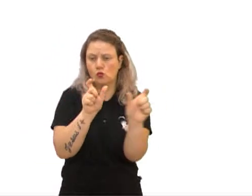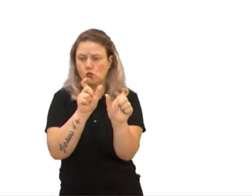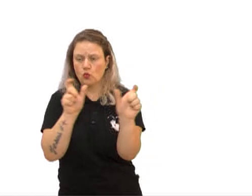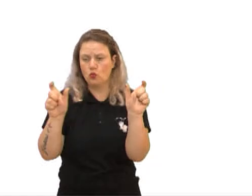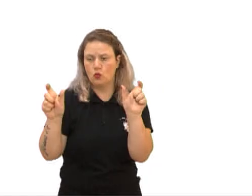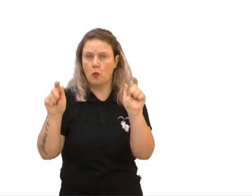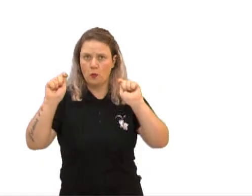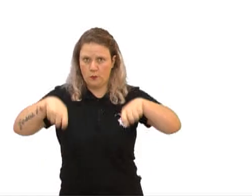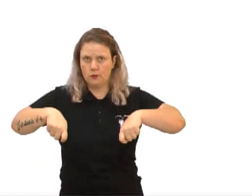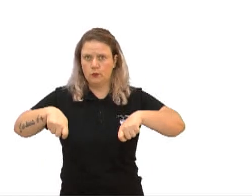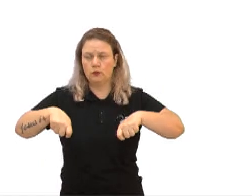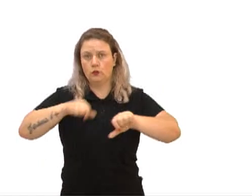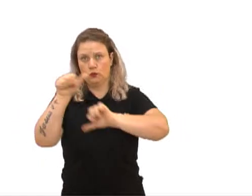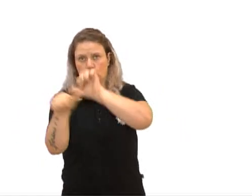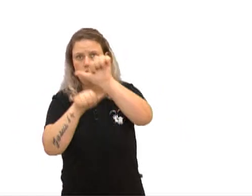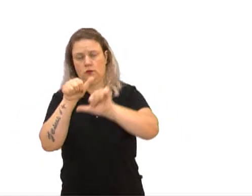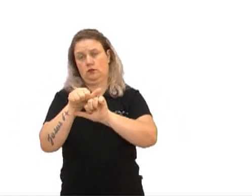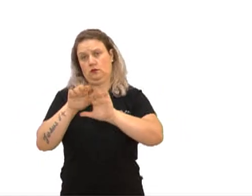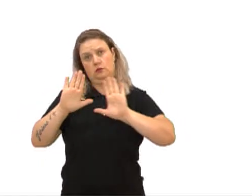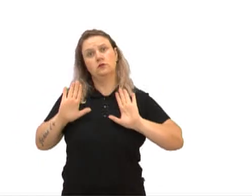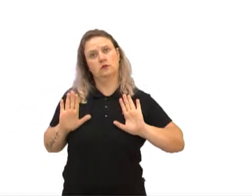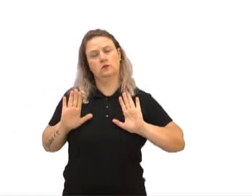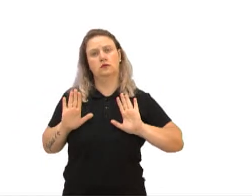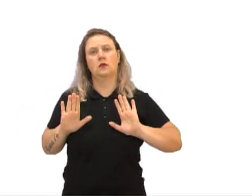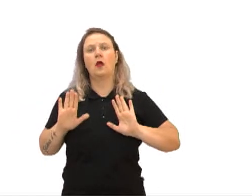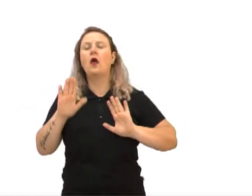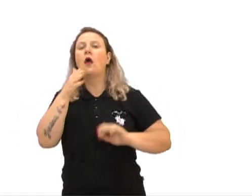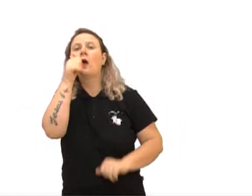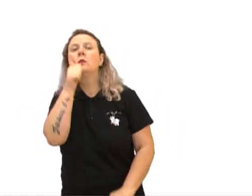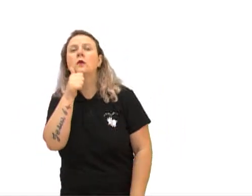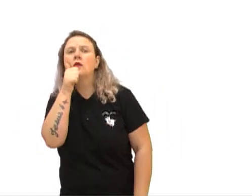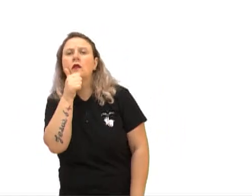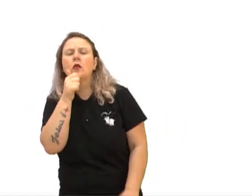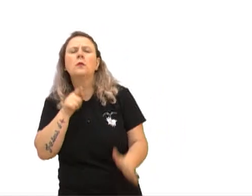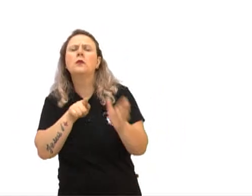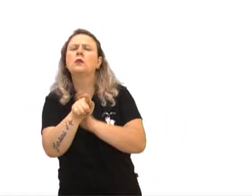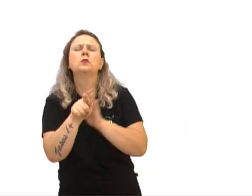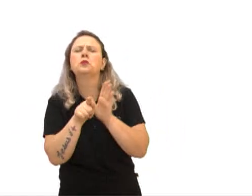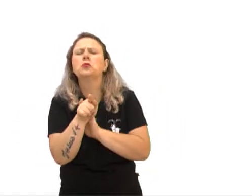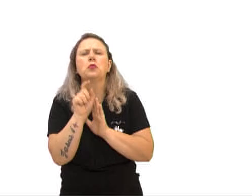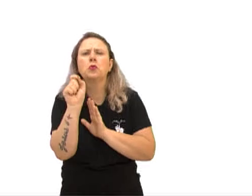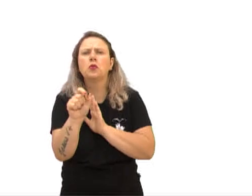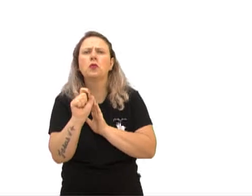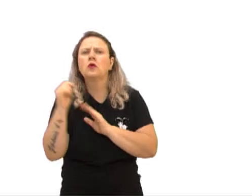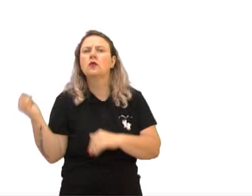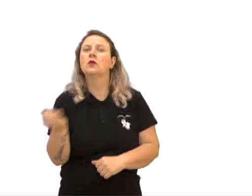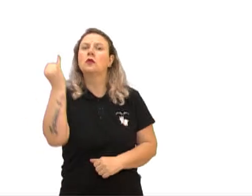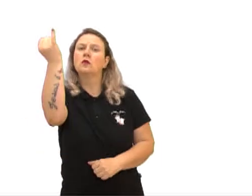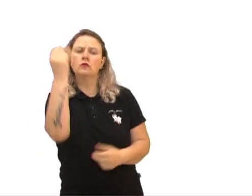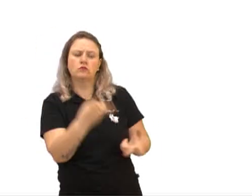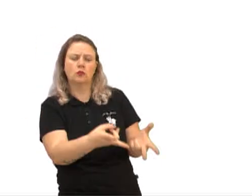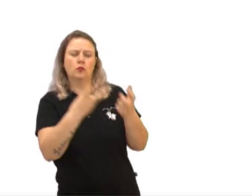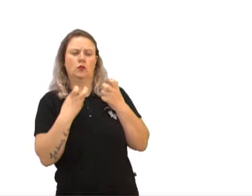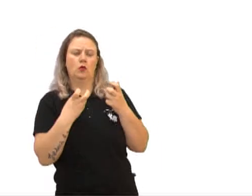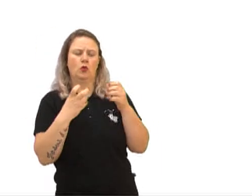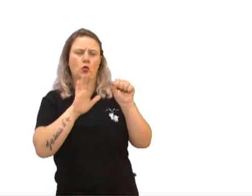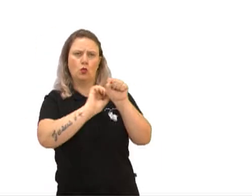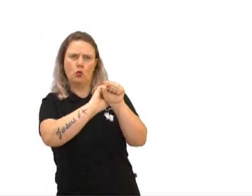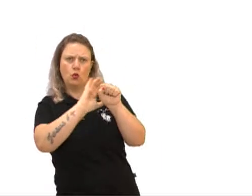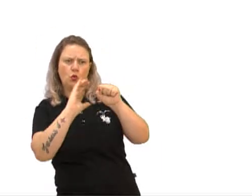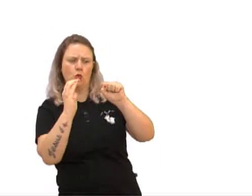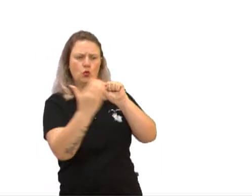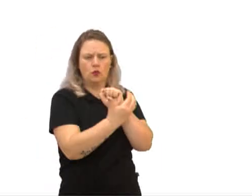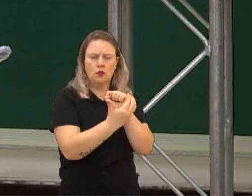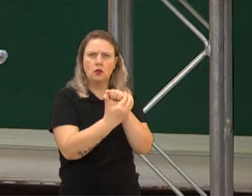deslocado. Inclusive, até a Gabriela acabou de me perguntar aqui qual a importância de você saber reconhecer o sujeito da oração. Pessoal, saber